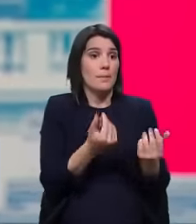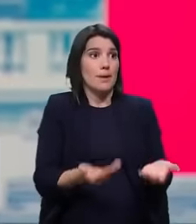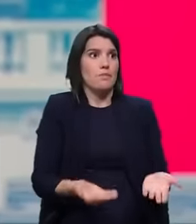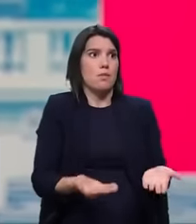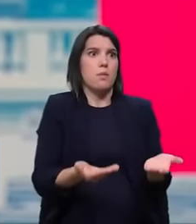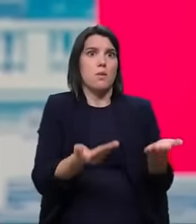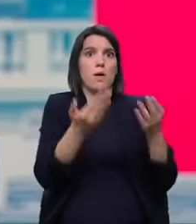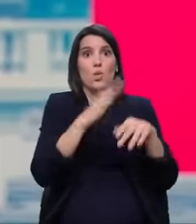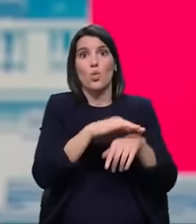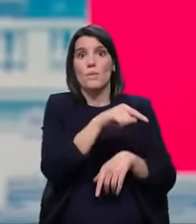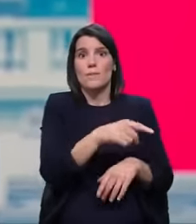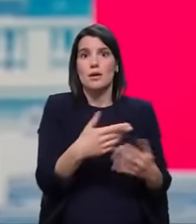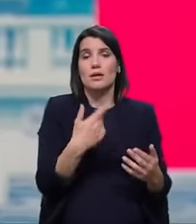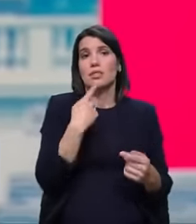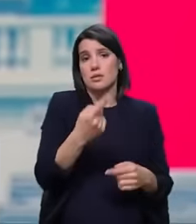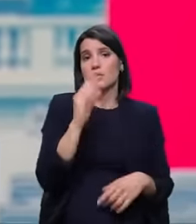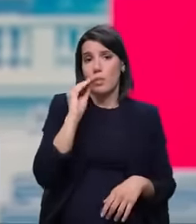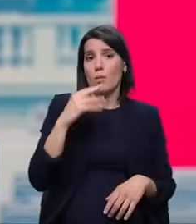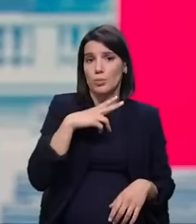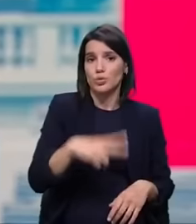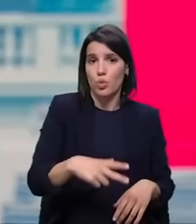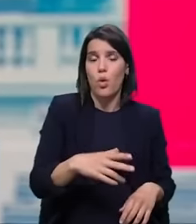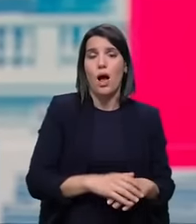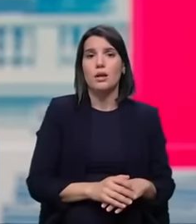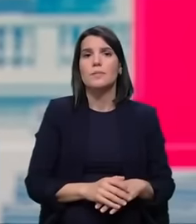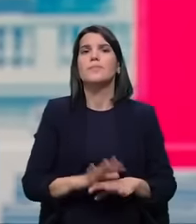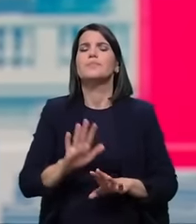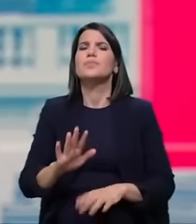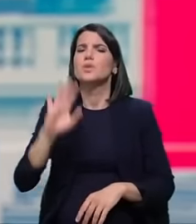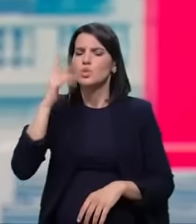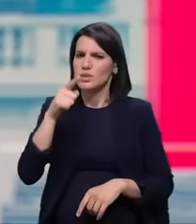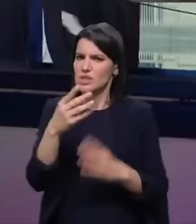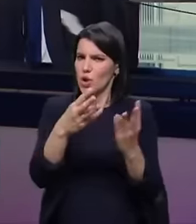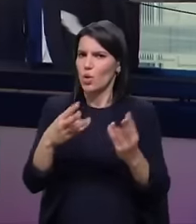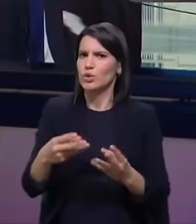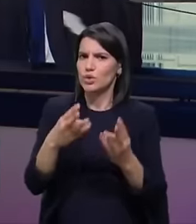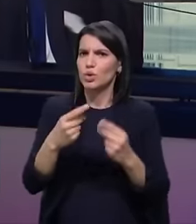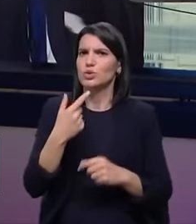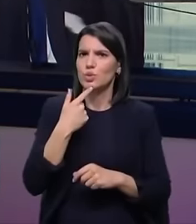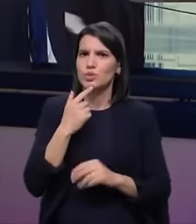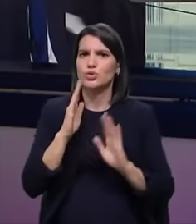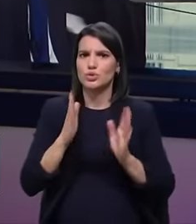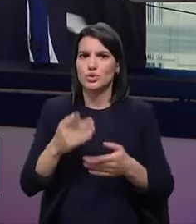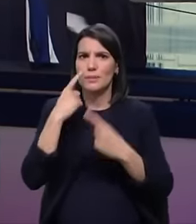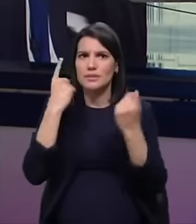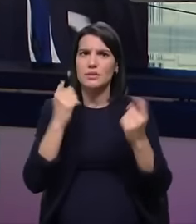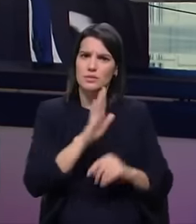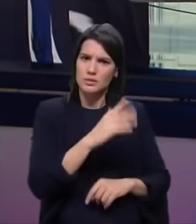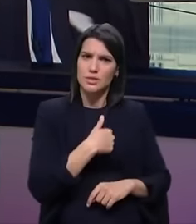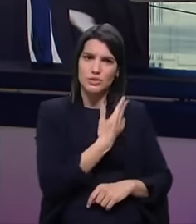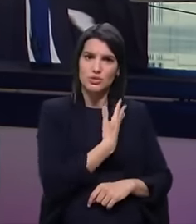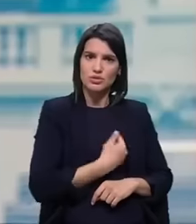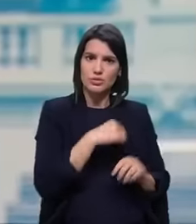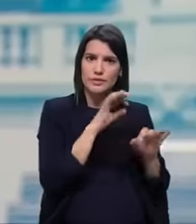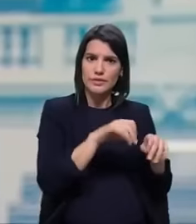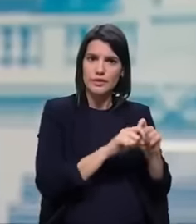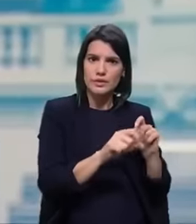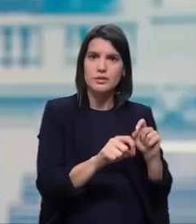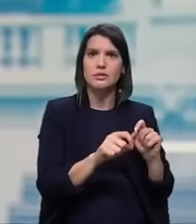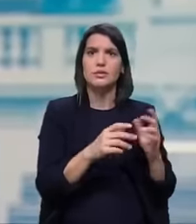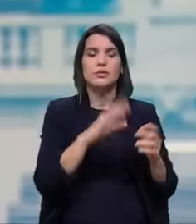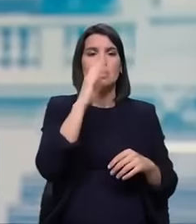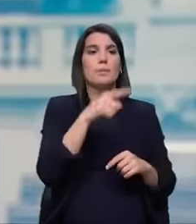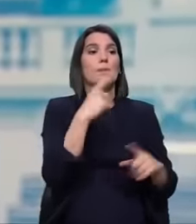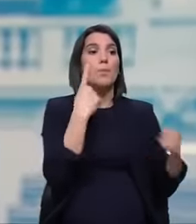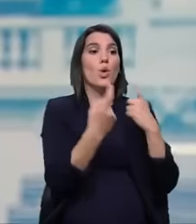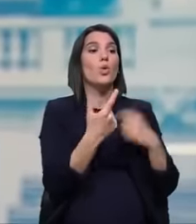subida. É isso que diz o Banco de Portugal. Com nós sabemos, casas, sei que fez muitas contas e, já apresentou. Deixa-me só terminar. Nós sabemos que essa procura